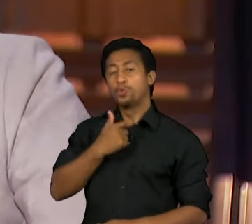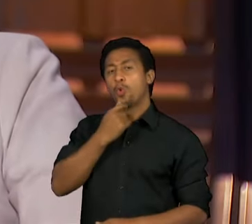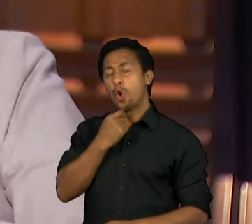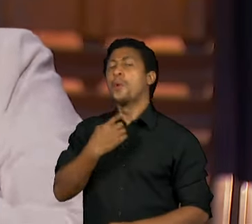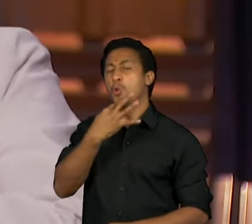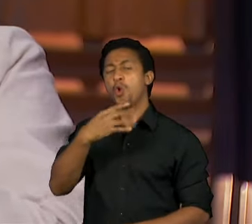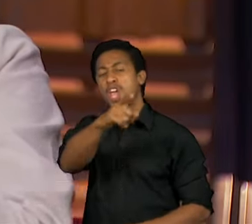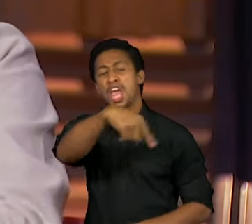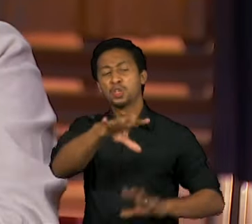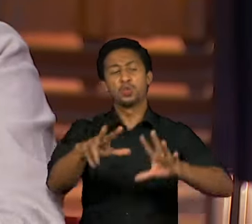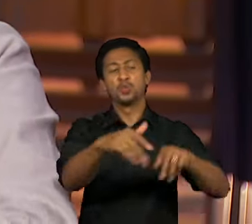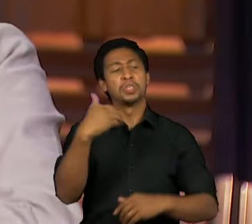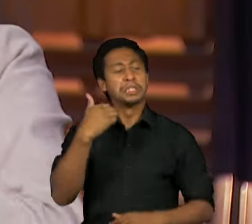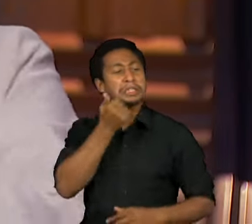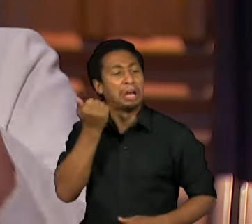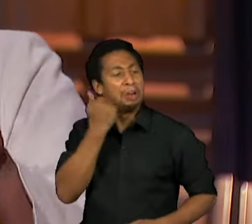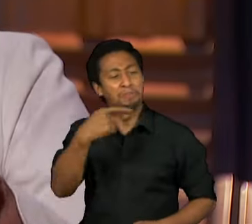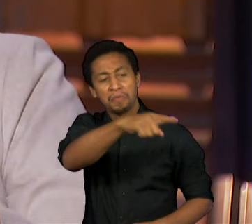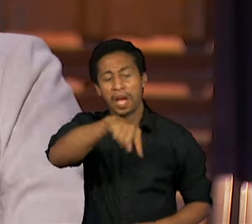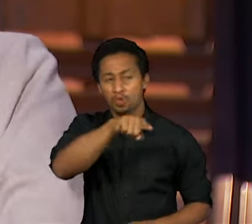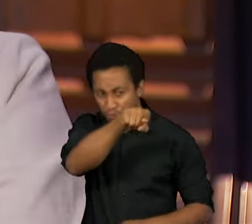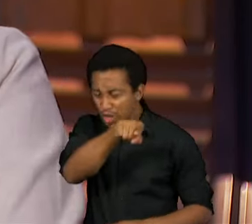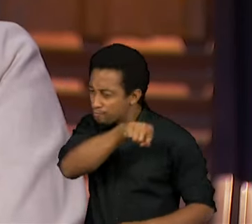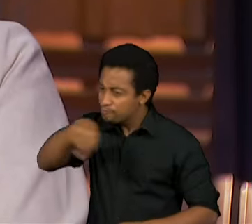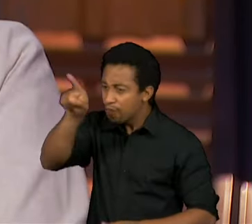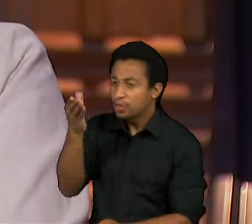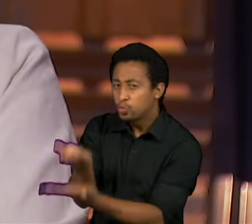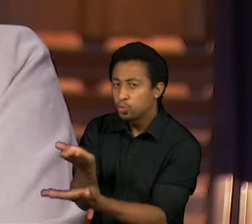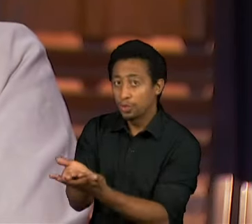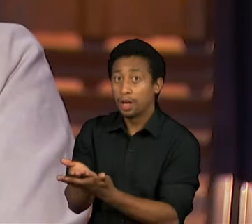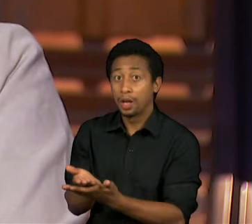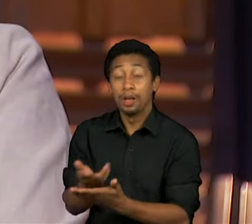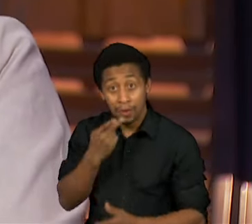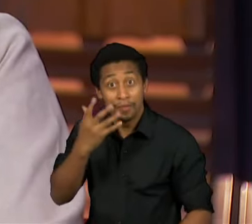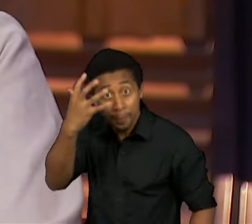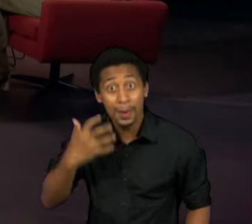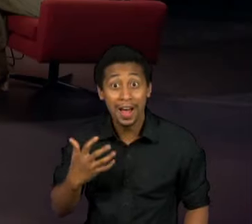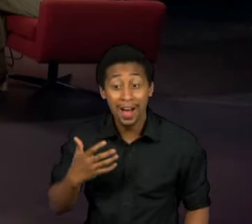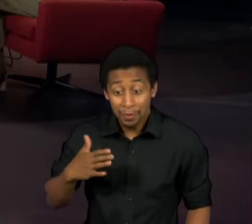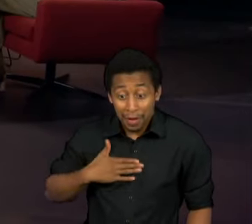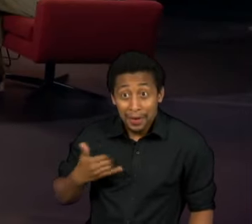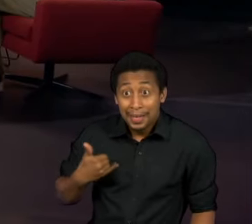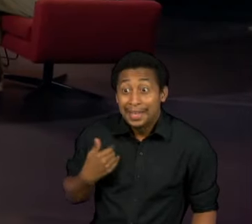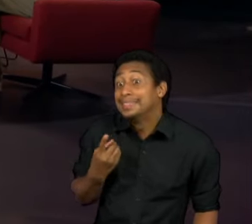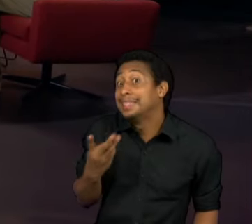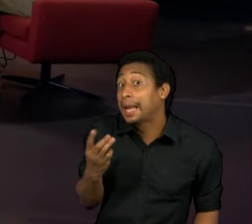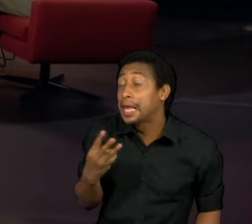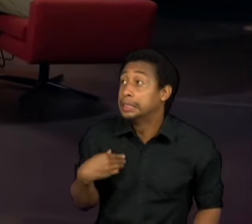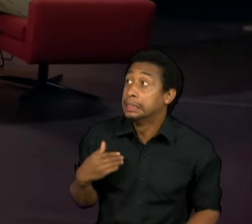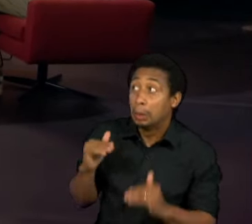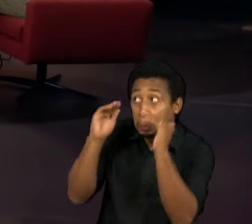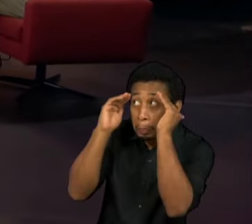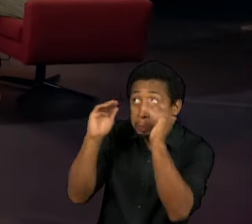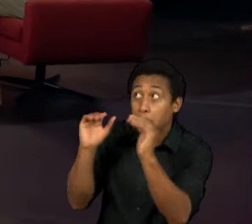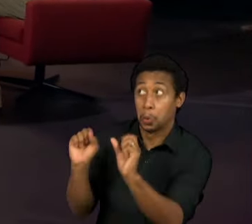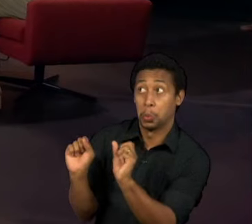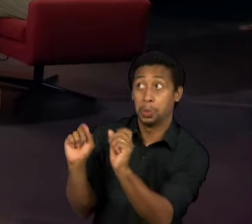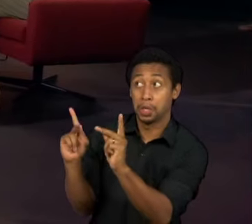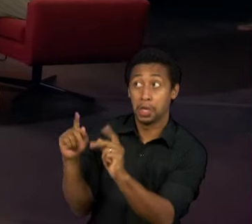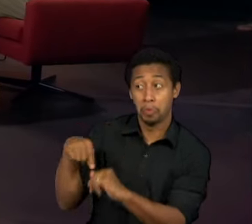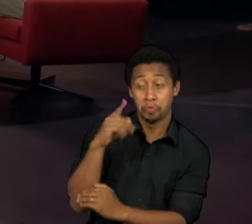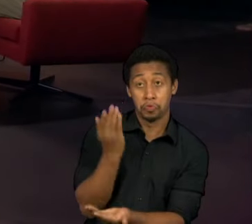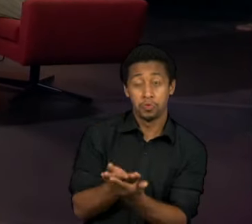são Então você tem que estudar que eu não quero ficar meio e falava bravas Ele tem 13 anos falar que será que eles trocam né